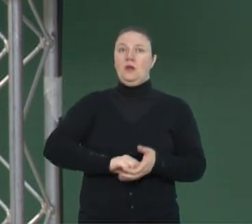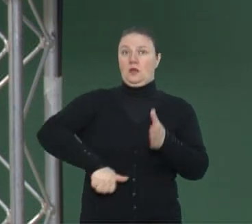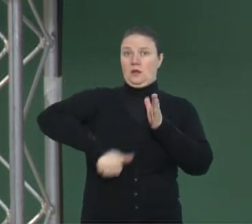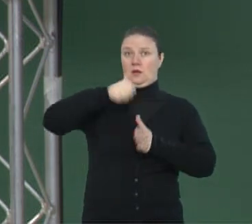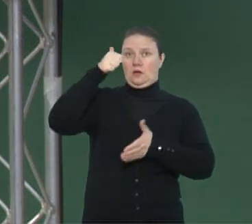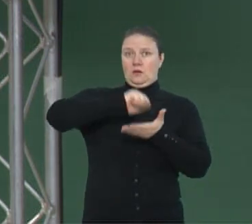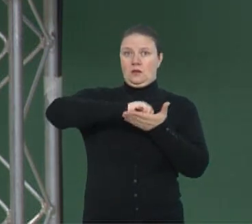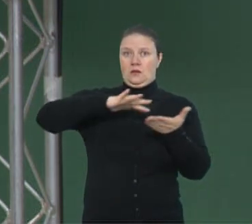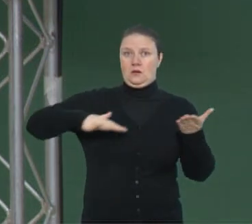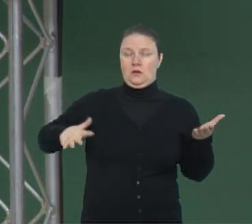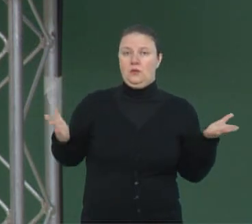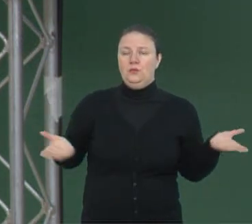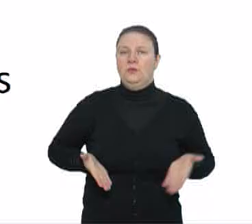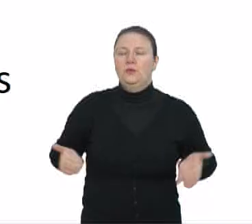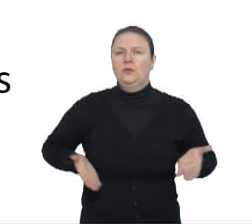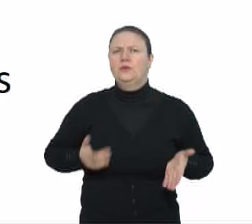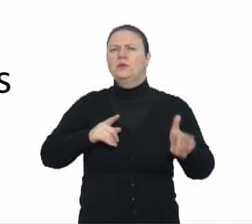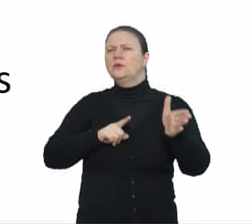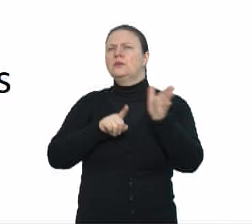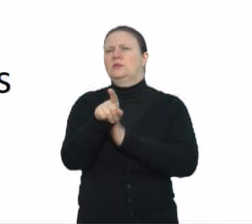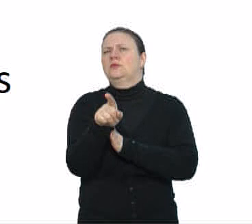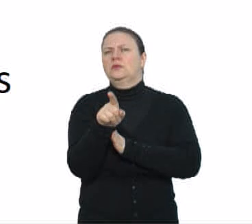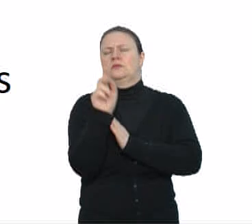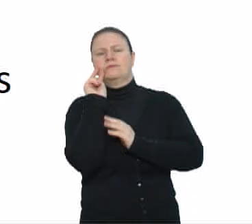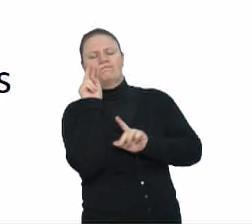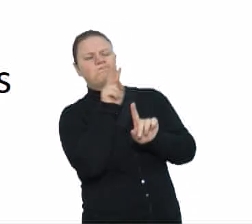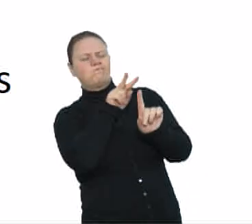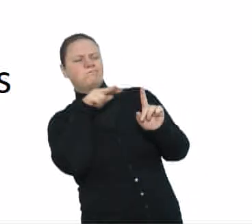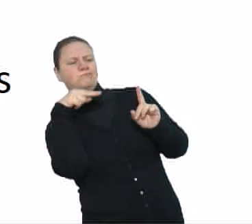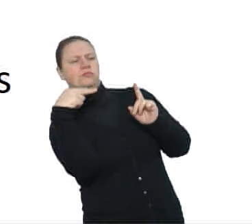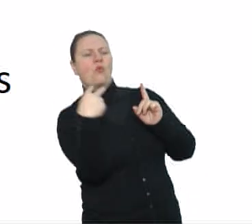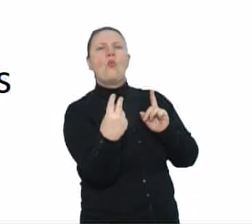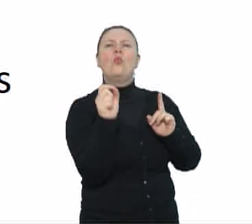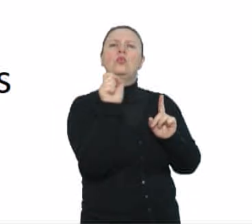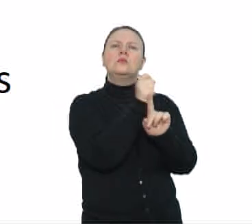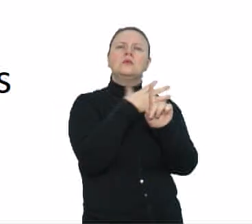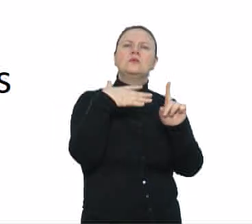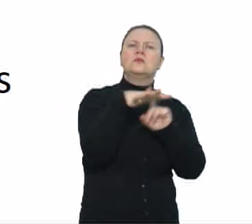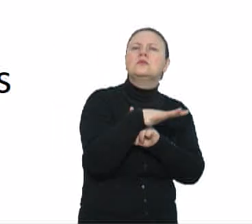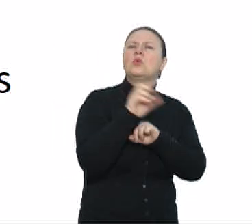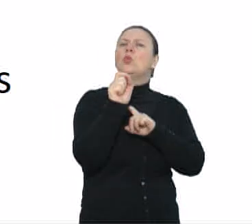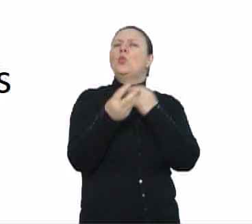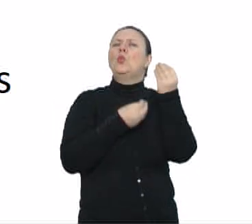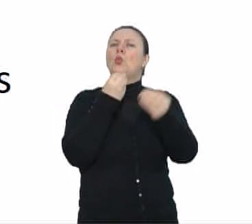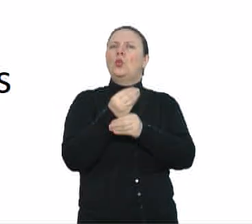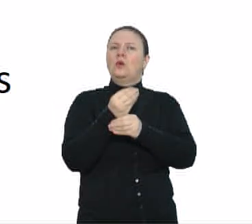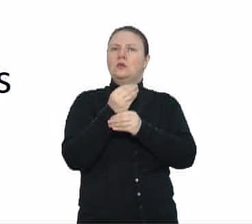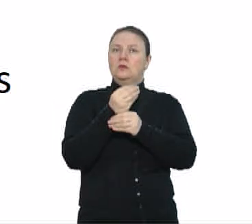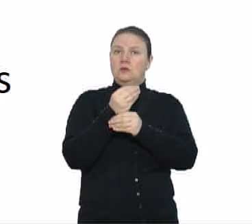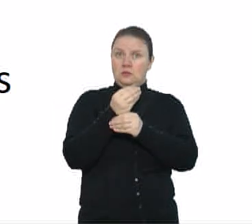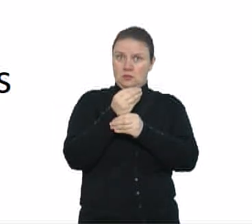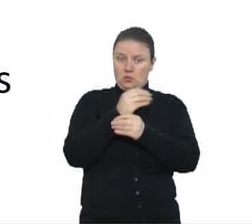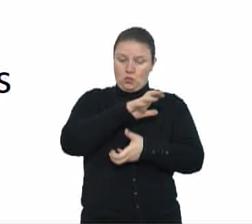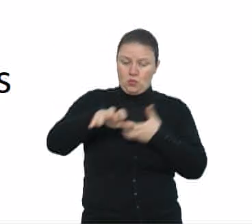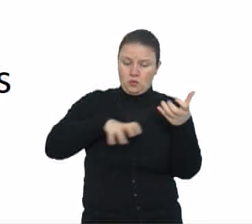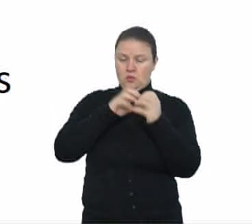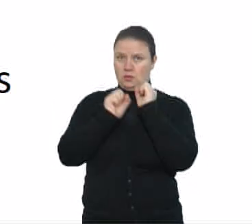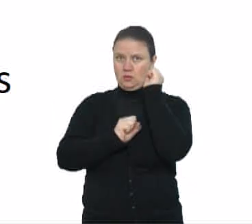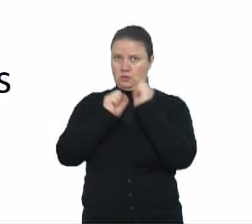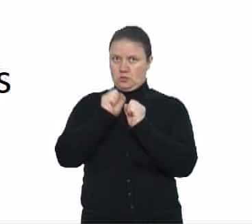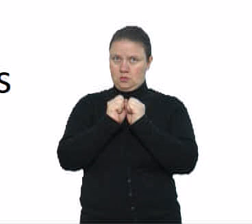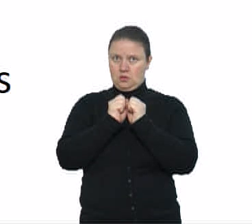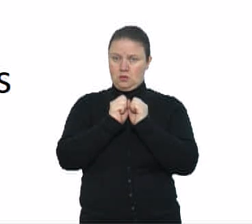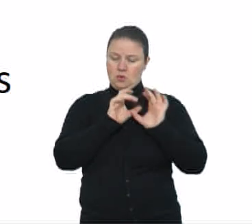dia de hoje, em que eu pergunto, do ponto de vista socioeconômico, a Revolução Industrial serviu para A. Unir as pessoas